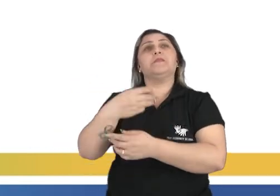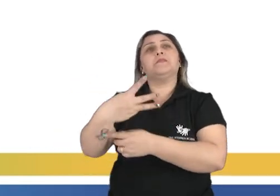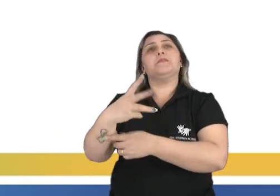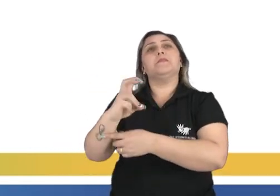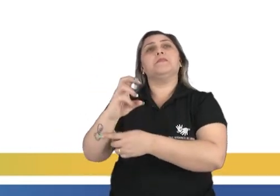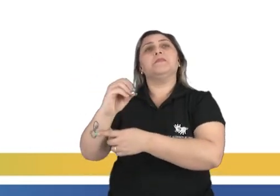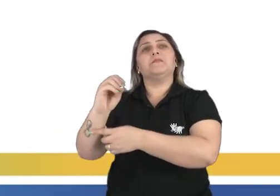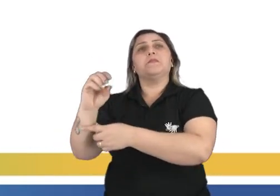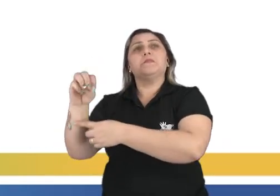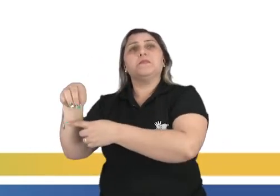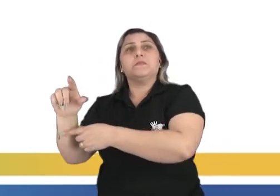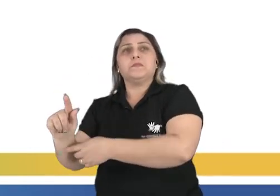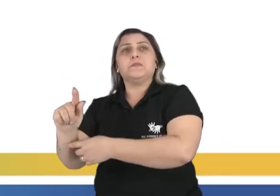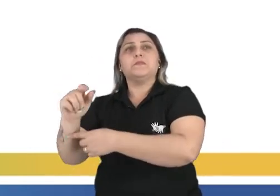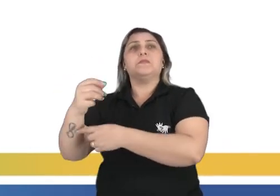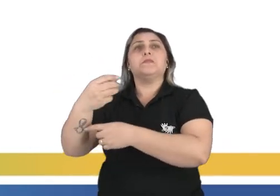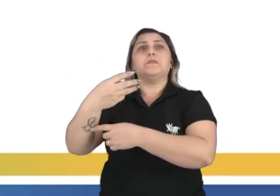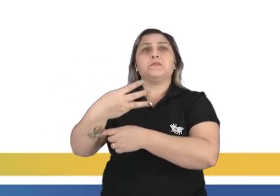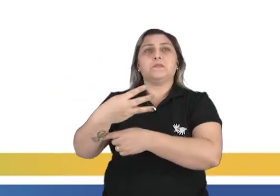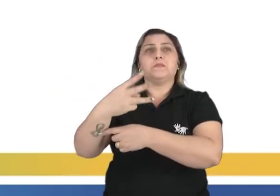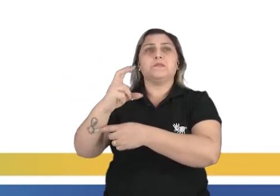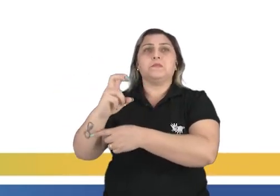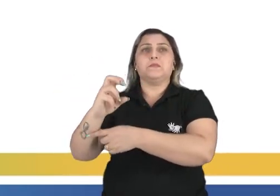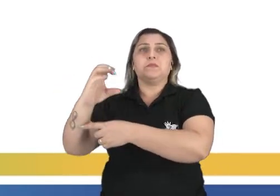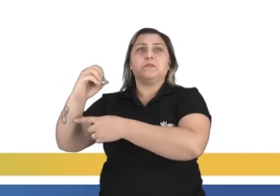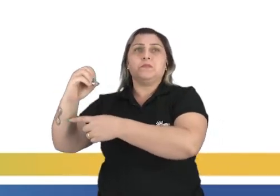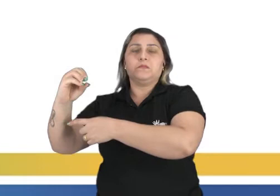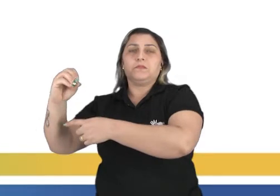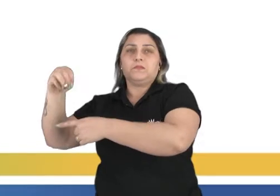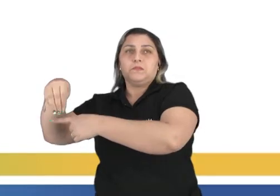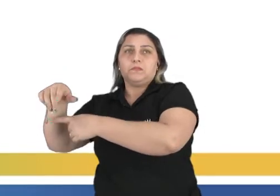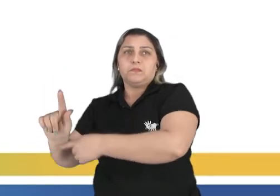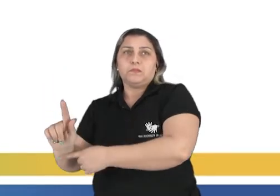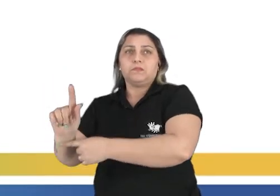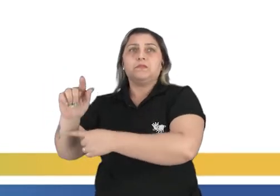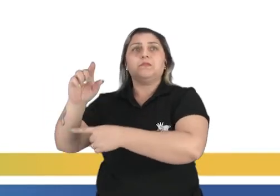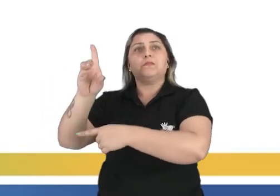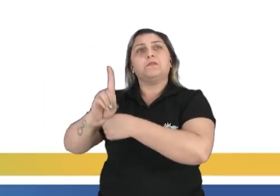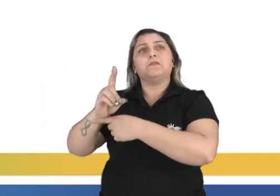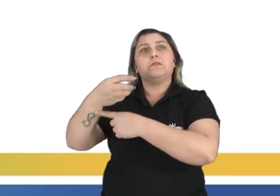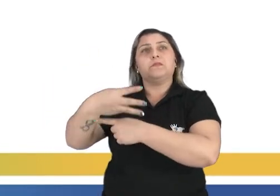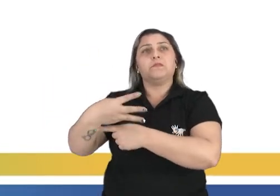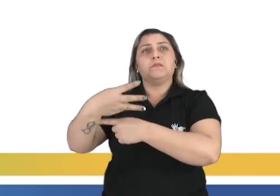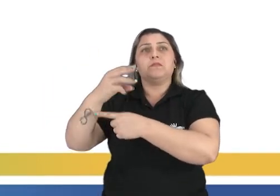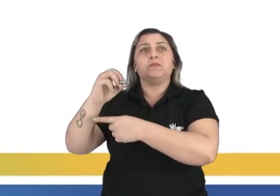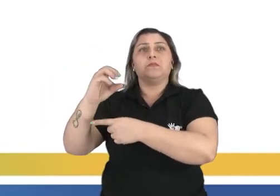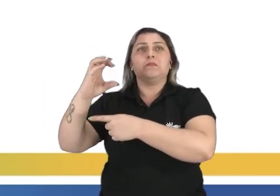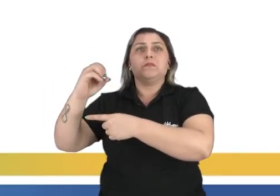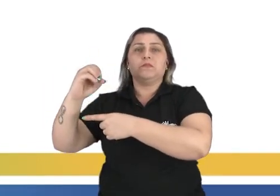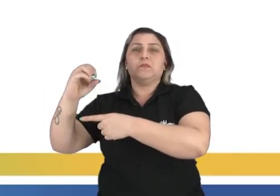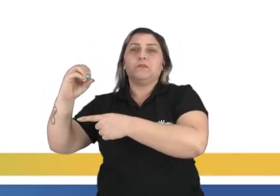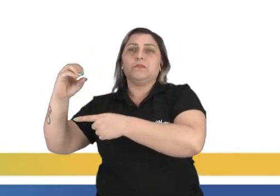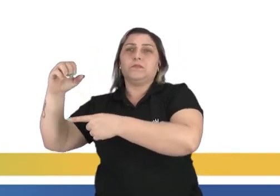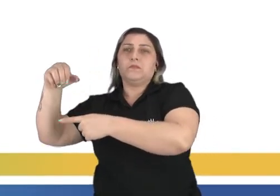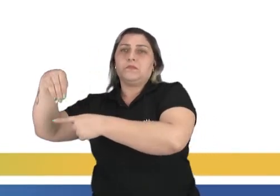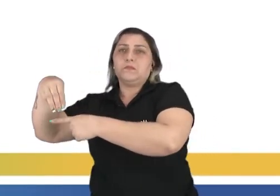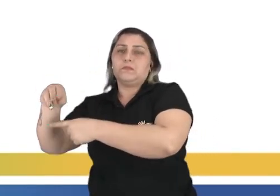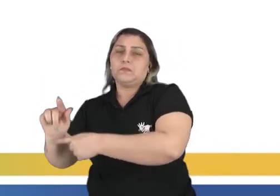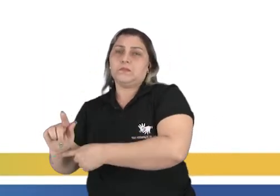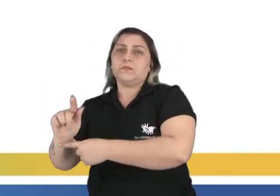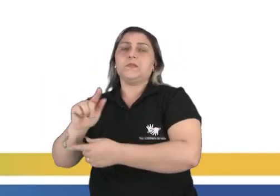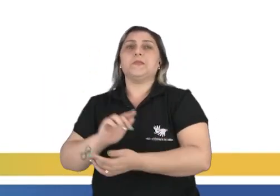que a letra A é 3.500, depois na letra B é 35.000, vai aumentando para 350.000, até na letra